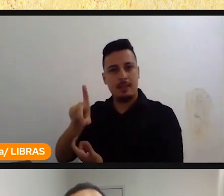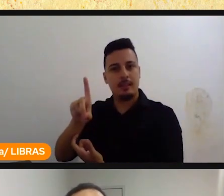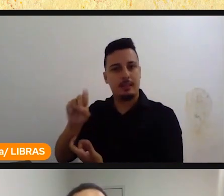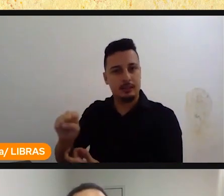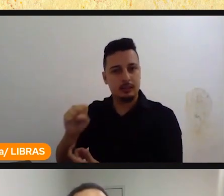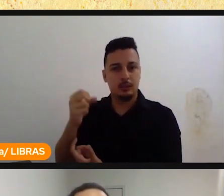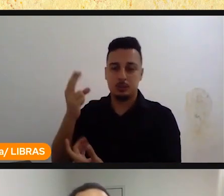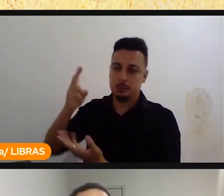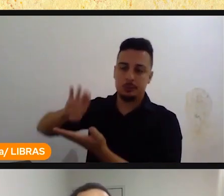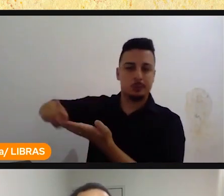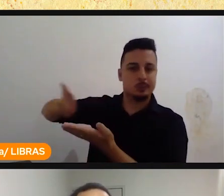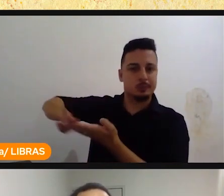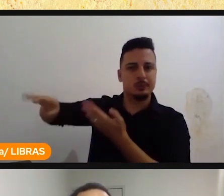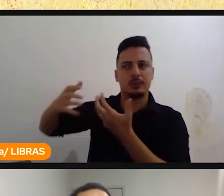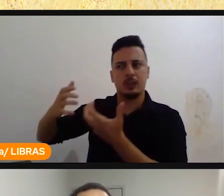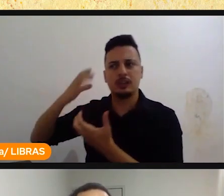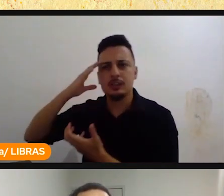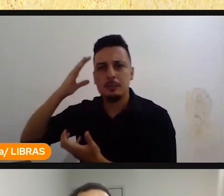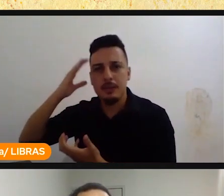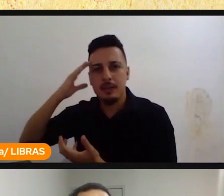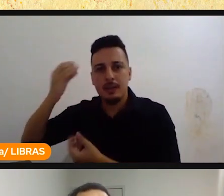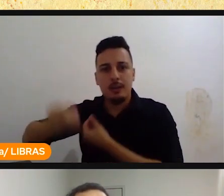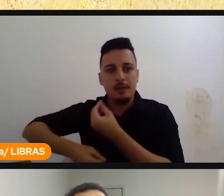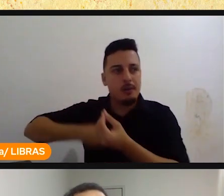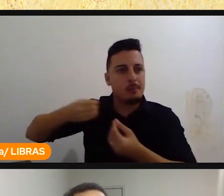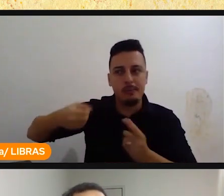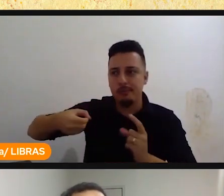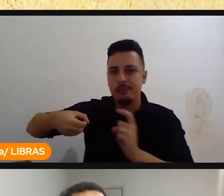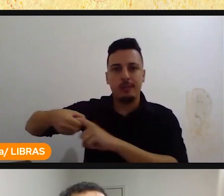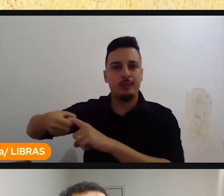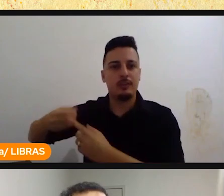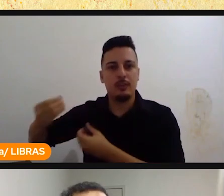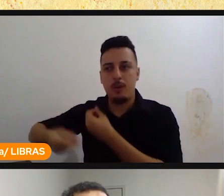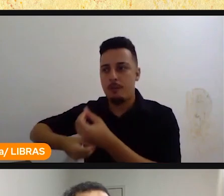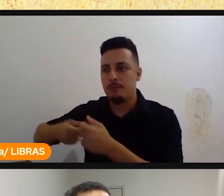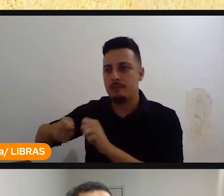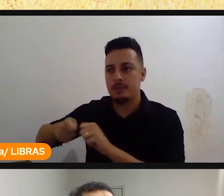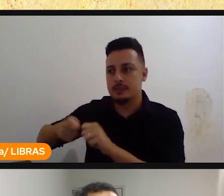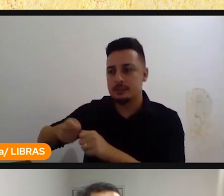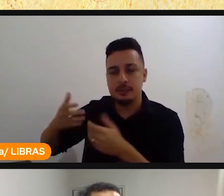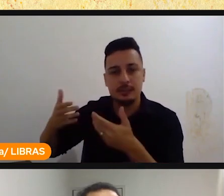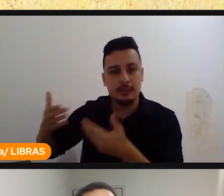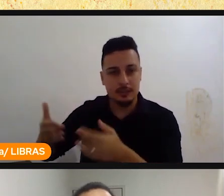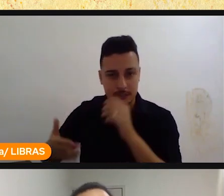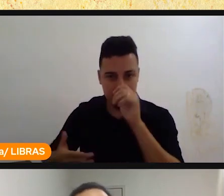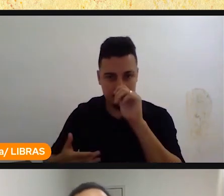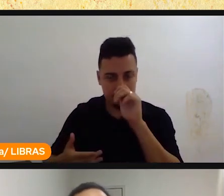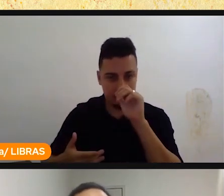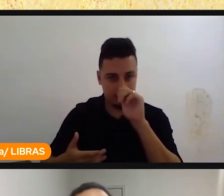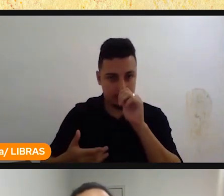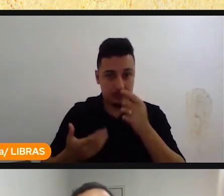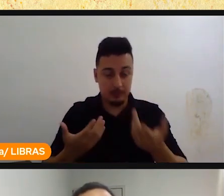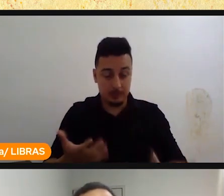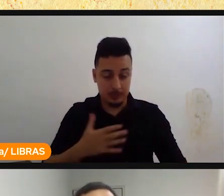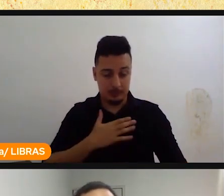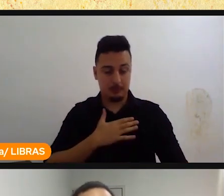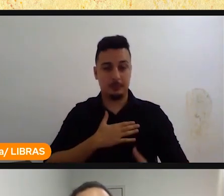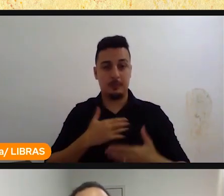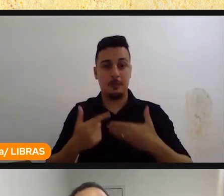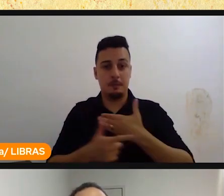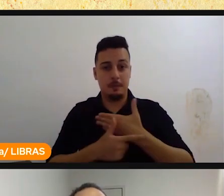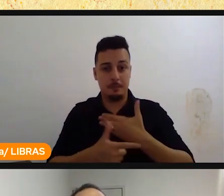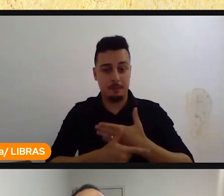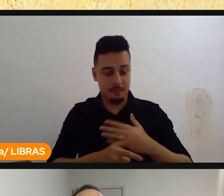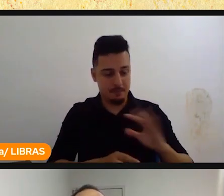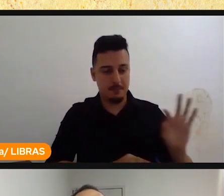também, quer saber quais são os retornos da marca e daquele investimento na obra. Então esse também foi meu papel na